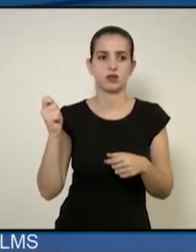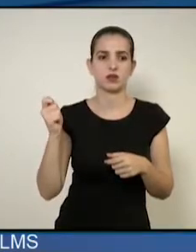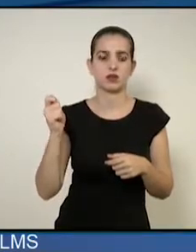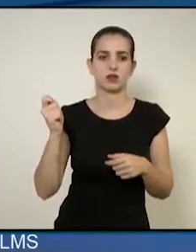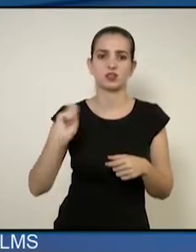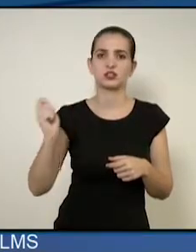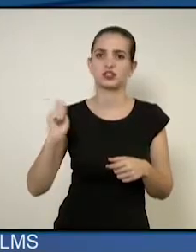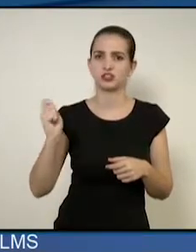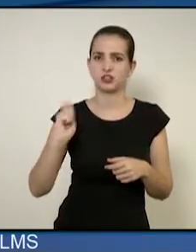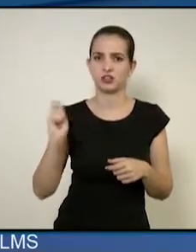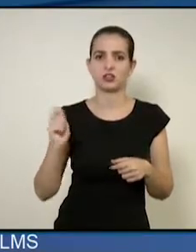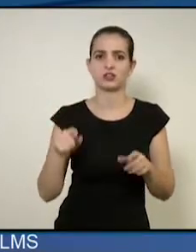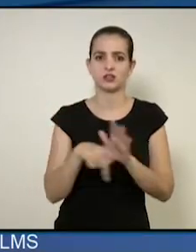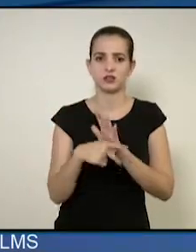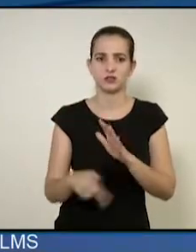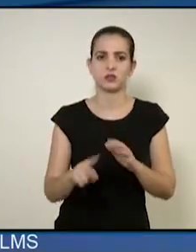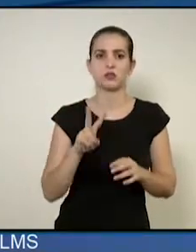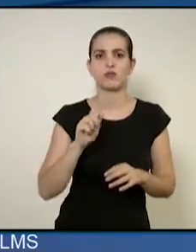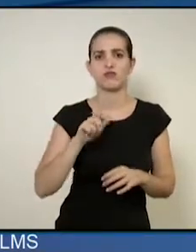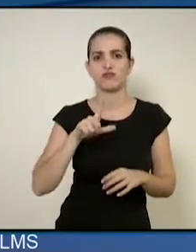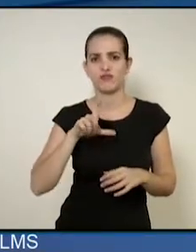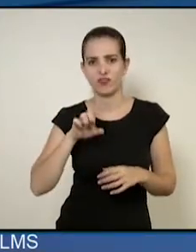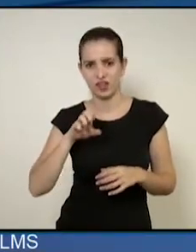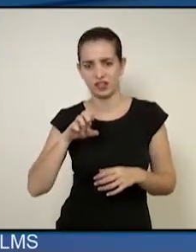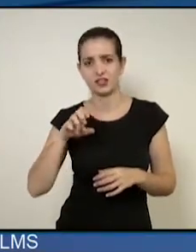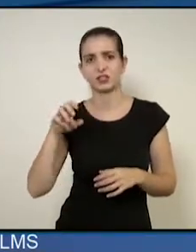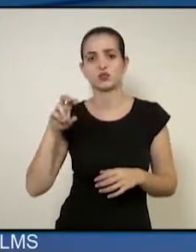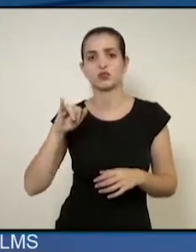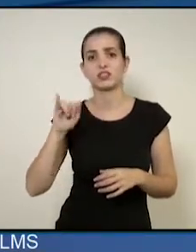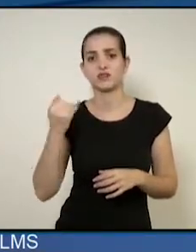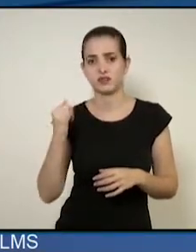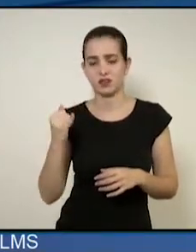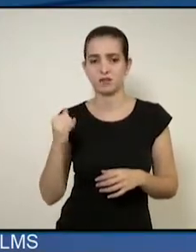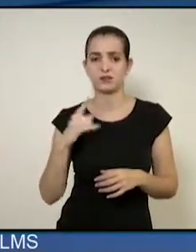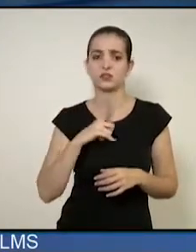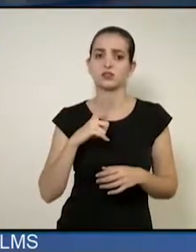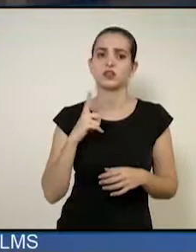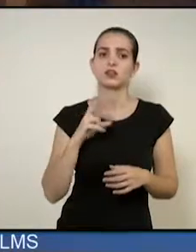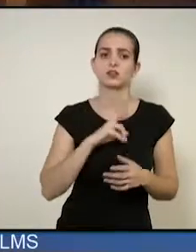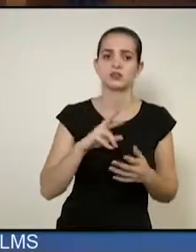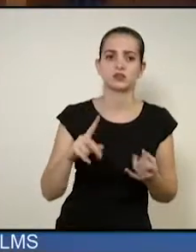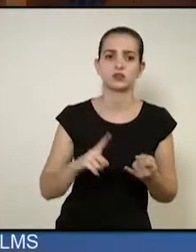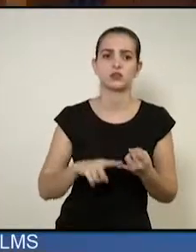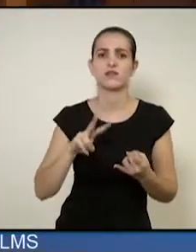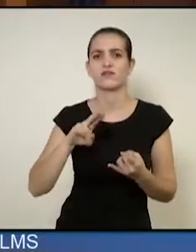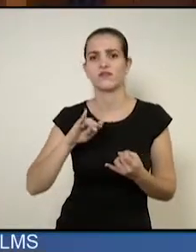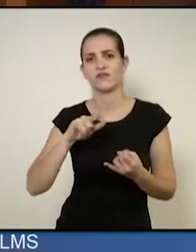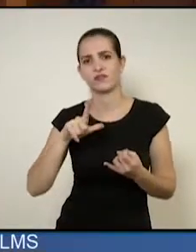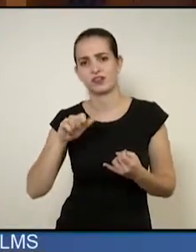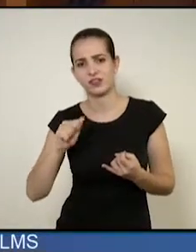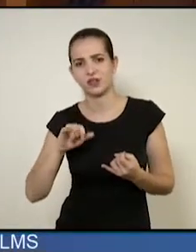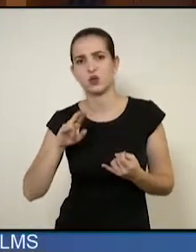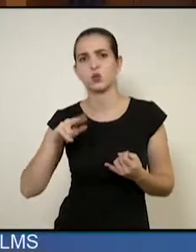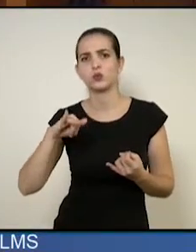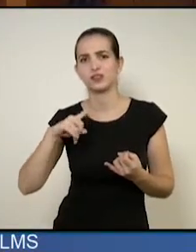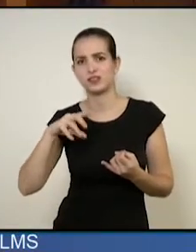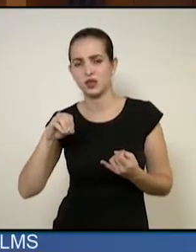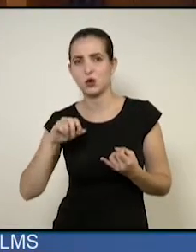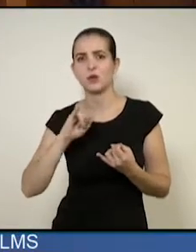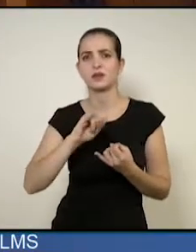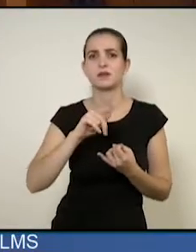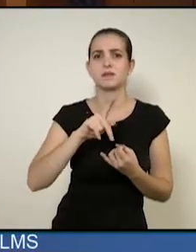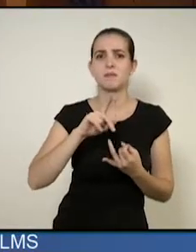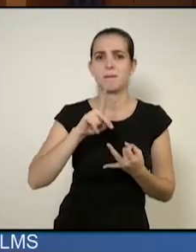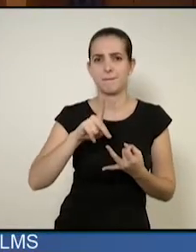O do Vale do Iviema. Vale do Iviema. Vila União, Porto Vilma, Ipesal. Nada.